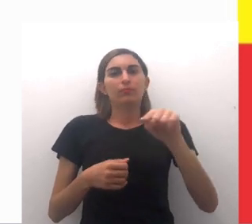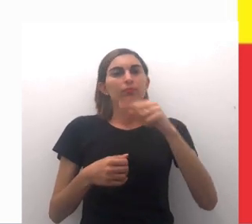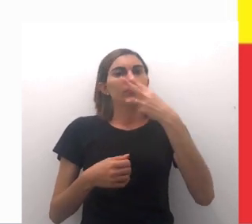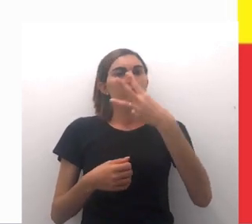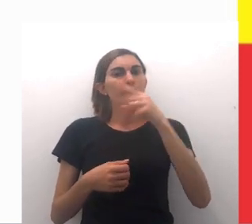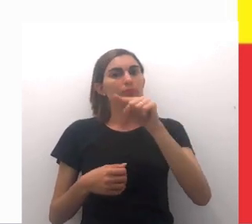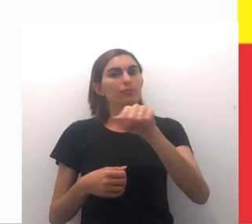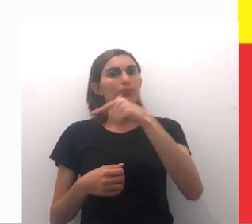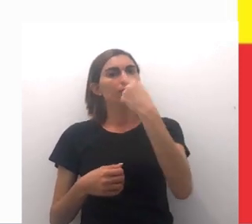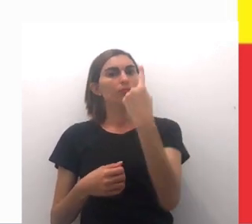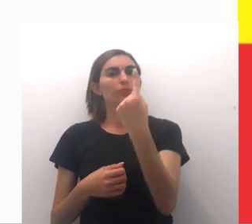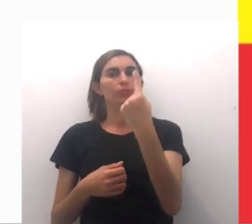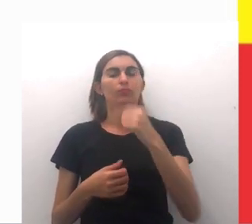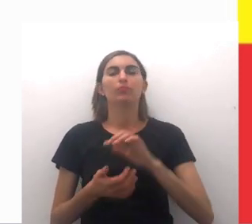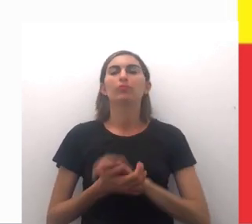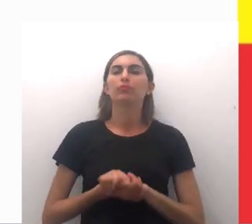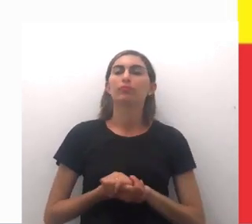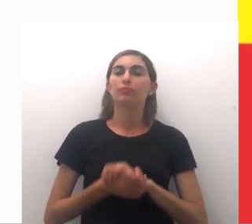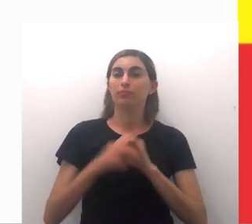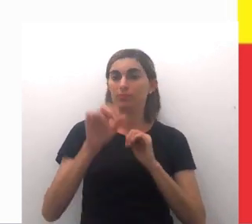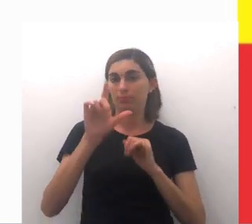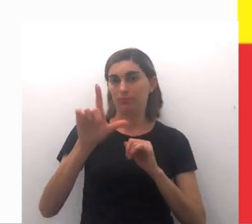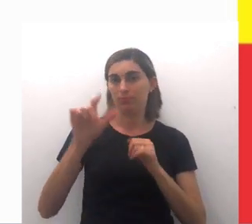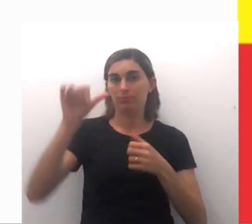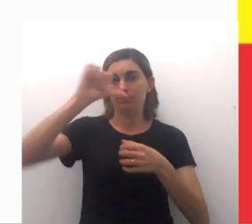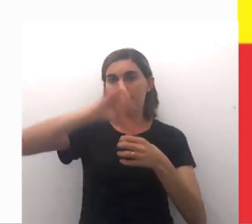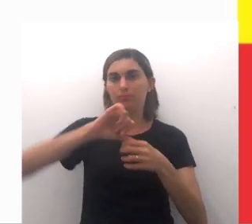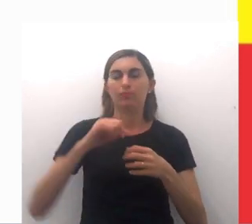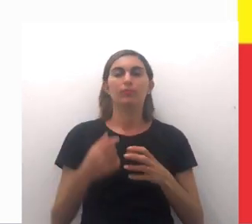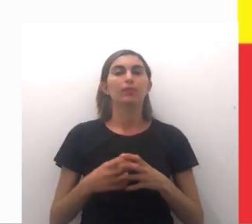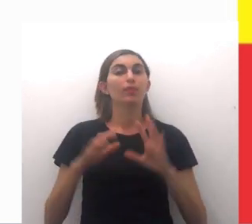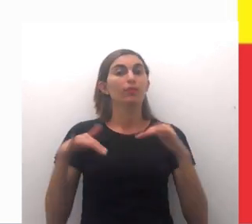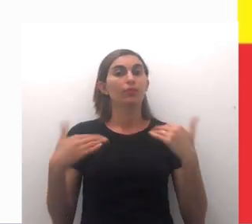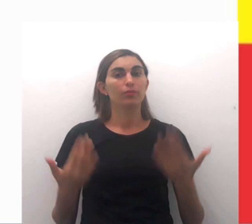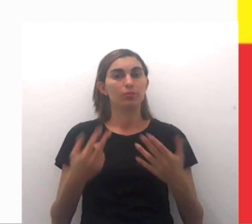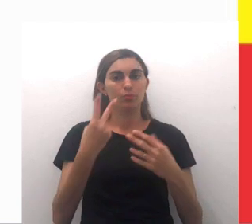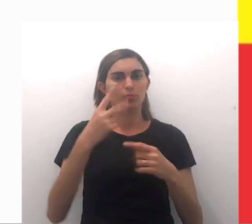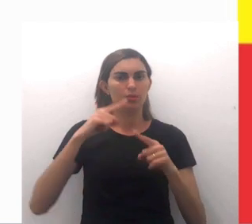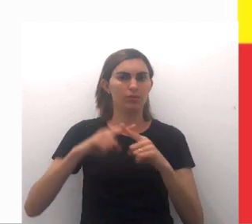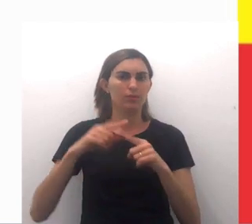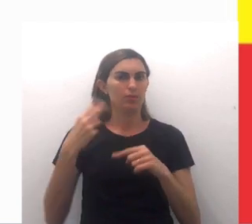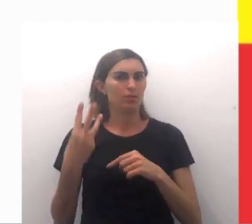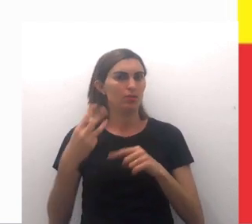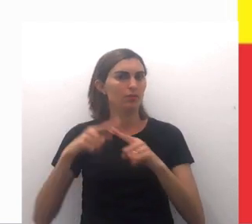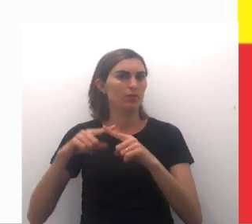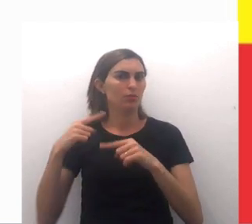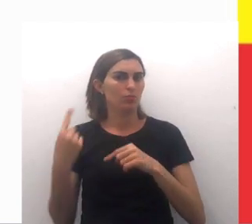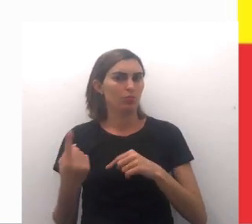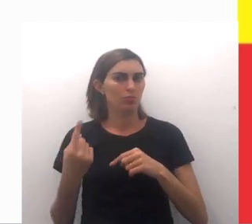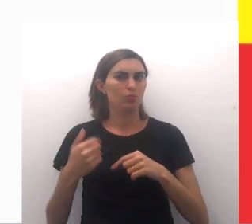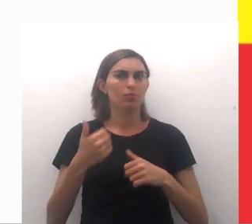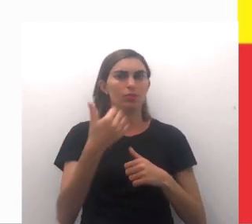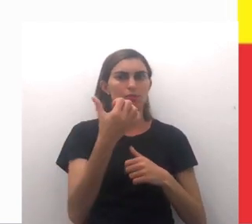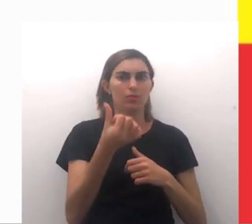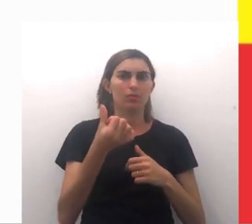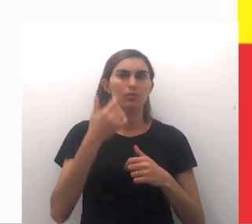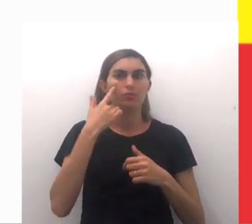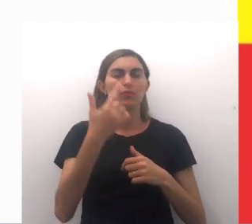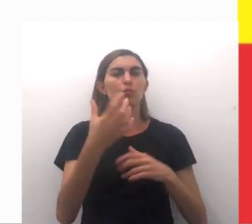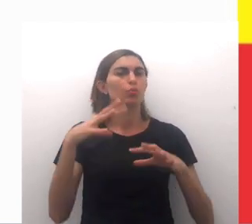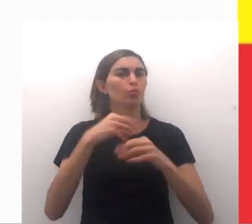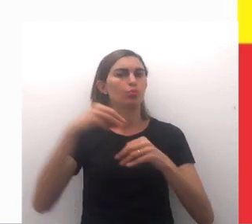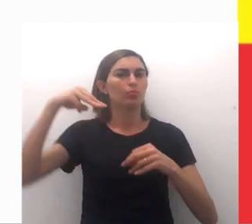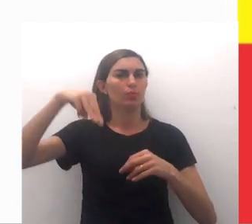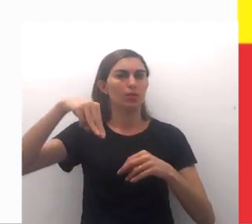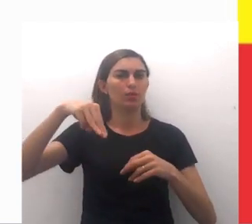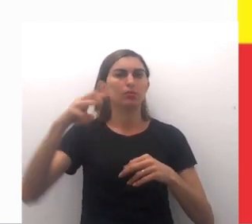ó, 2 metros, largura 3, a altura do líquido 1. Então fica 2 vezes 3 vezes 1, 6. Se está